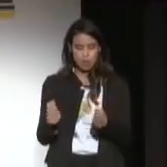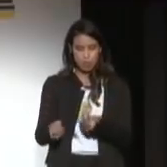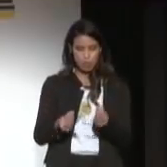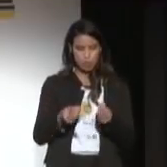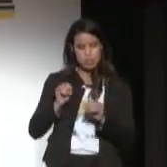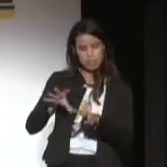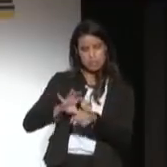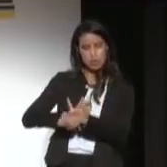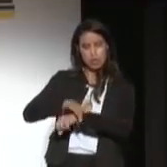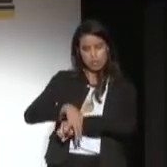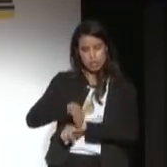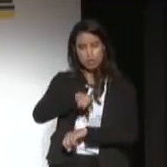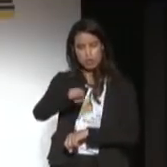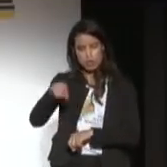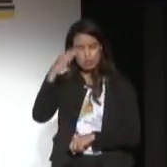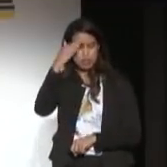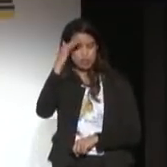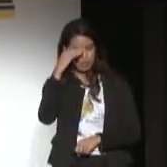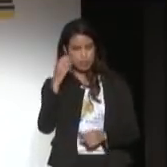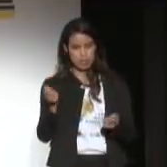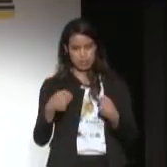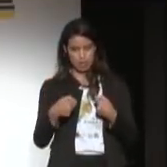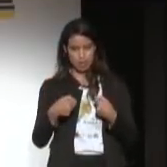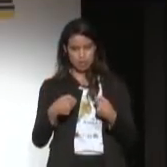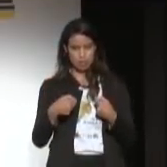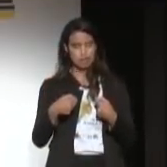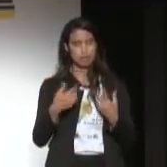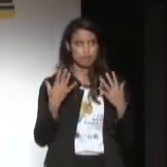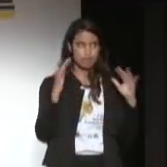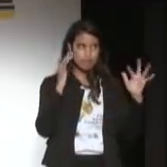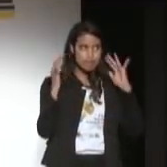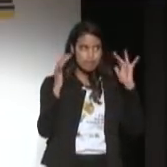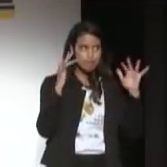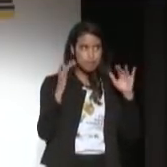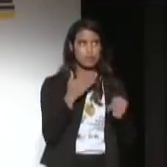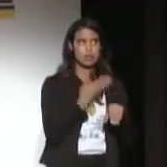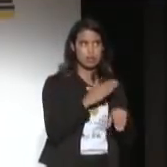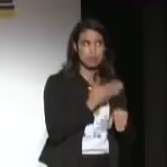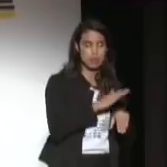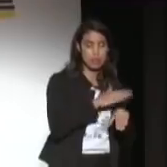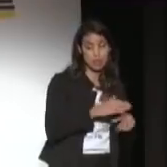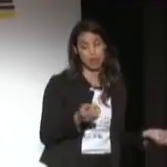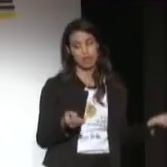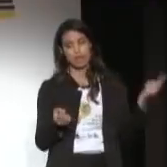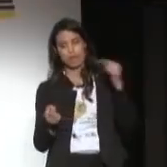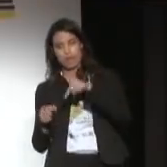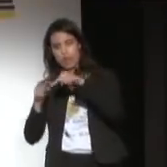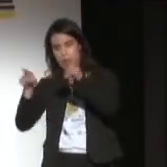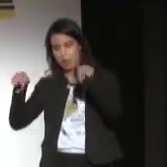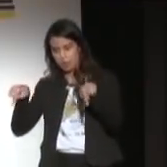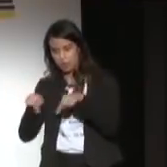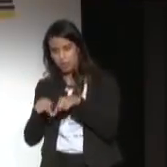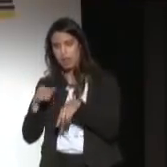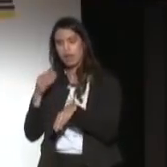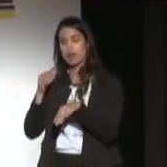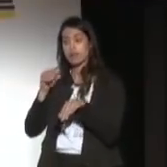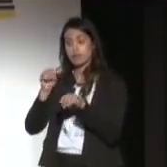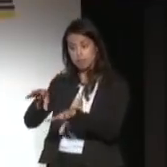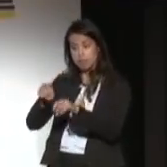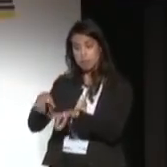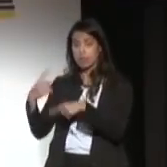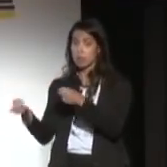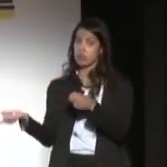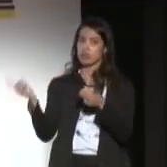esse trabalho vá para a sala de aula, e eles voltam para a sala de aula para testar, para ver como funciona, e retornam para mim. Eu vou mostrando isso aqui aos